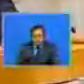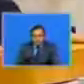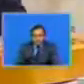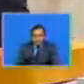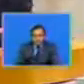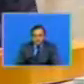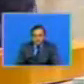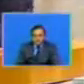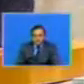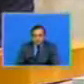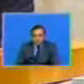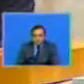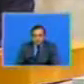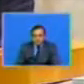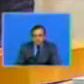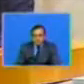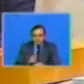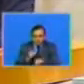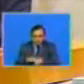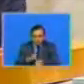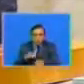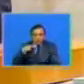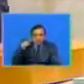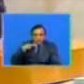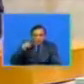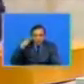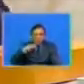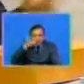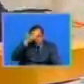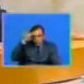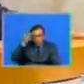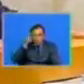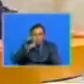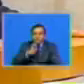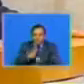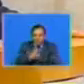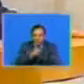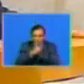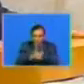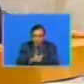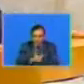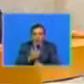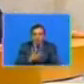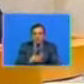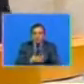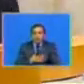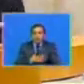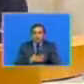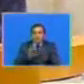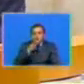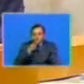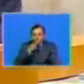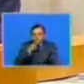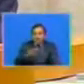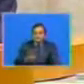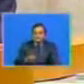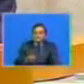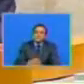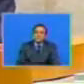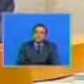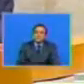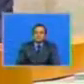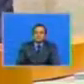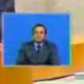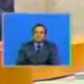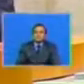Nesse momento, senhores vereadores, senhoras vereadoras, aqueles que nos acompanham, eu quero trazer uma palavra